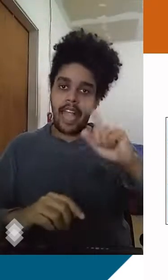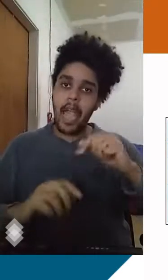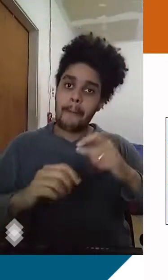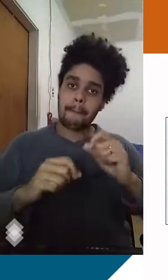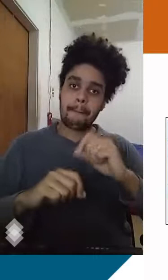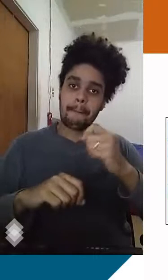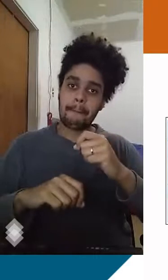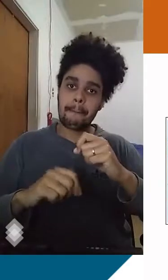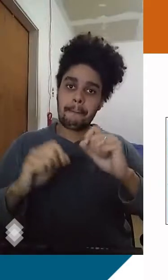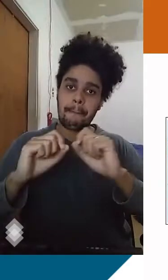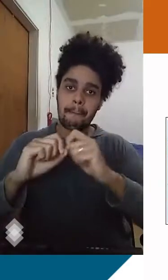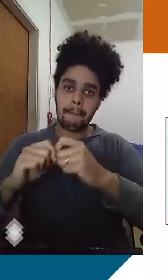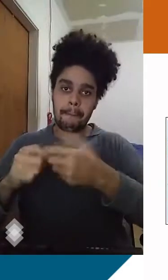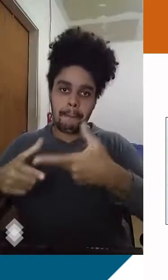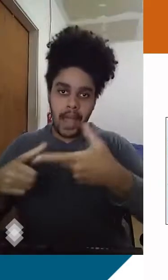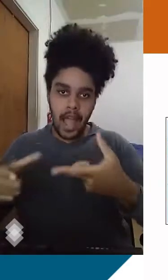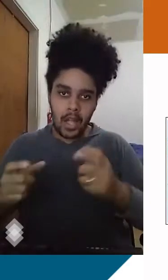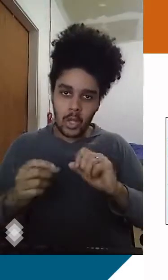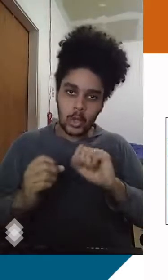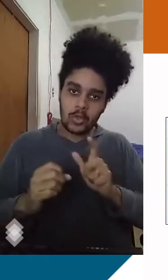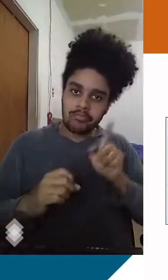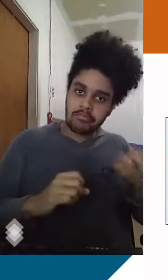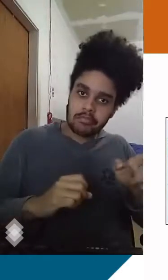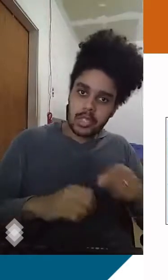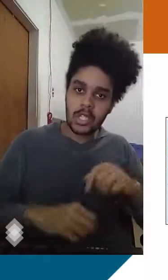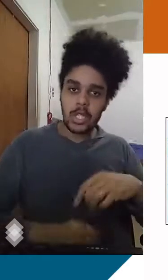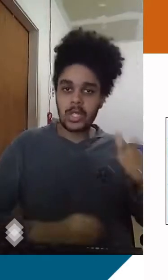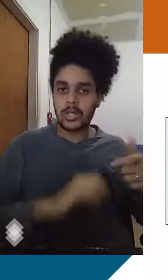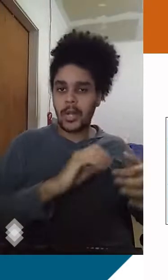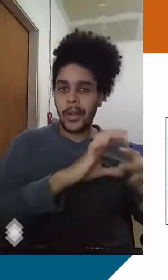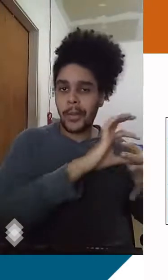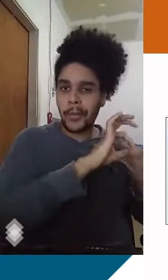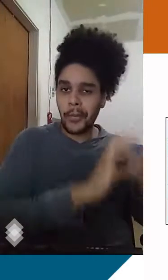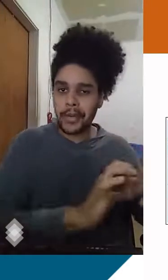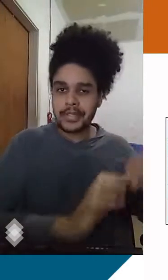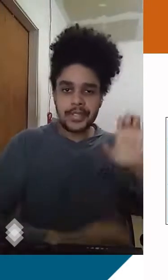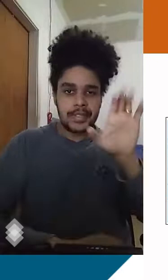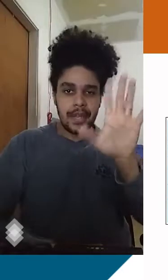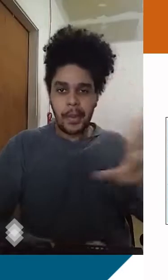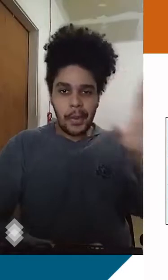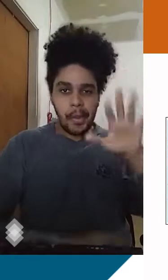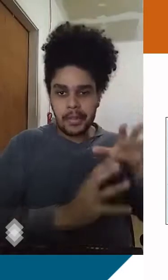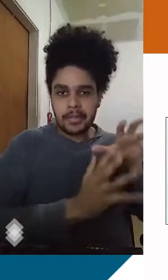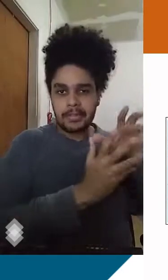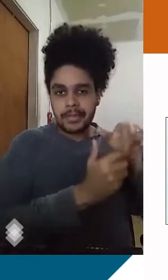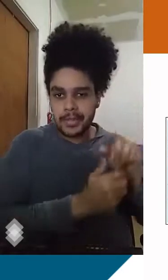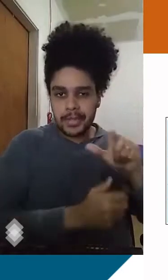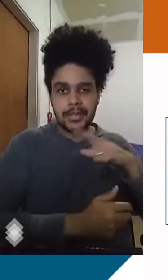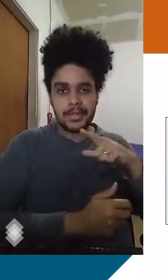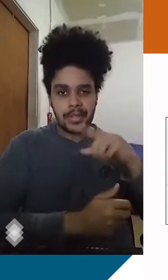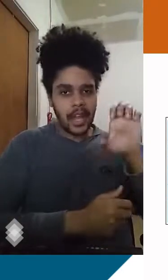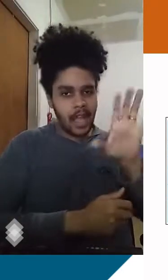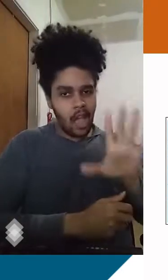muito maior do que o representado aqui por essa projeção que foi criada aí no contexto eurocêntrico de mundo,